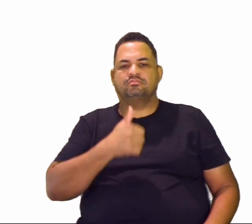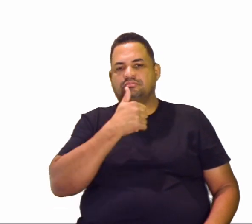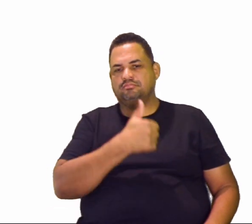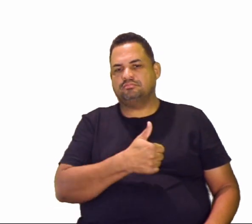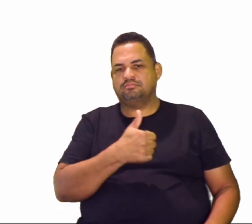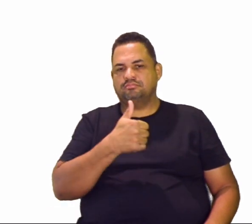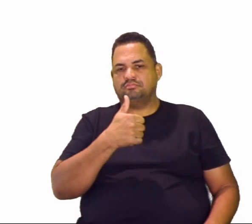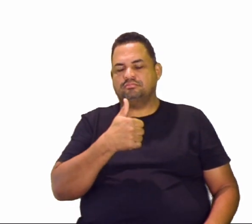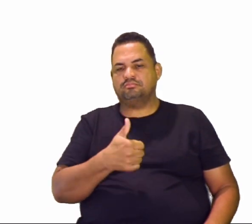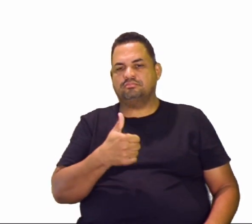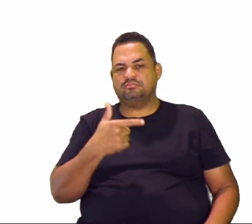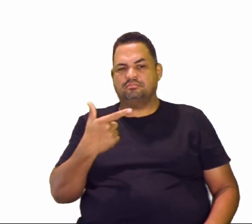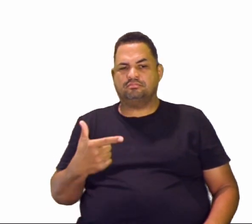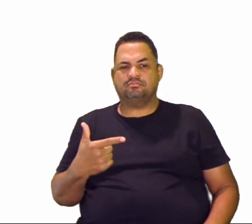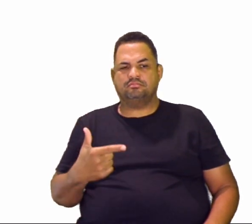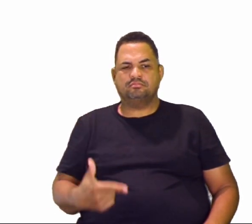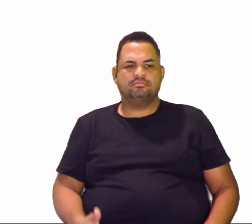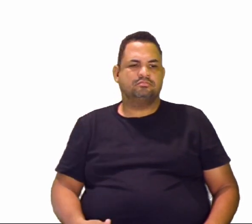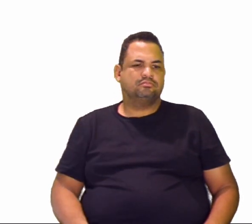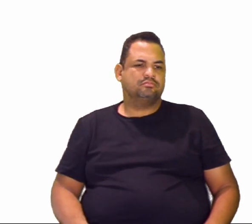112